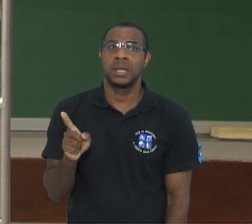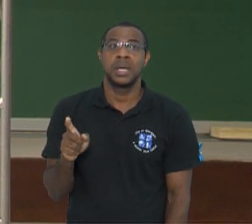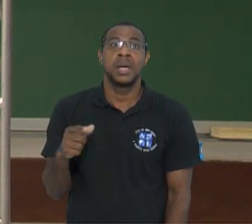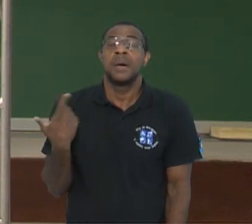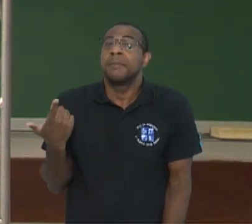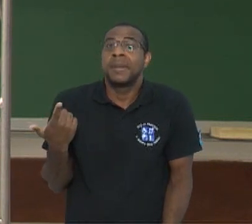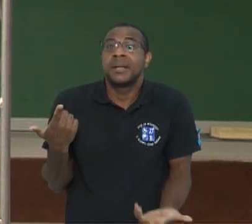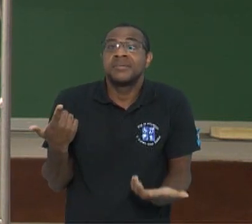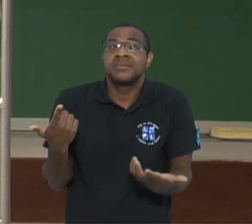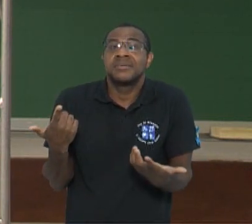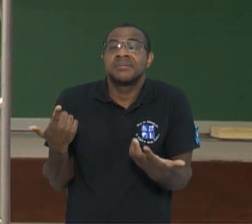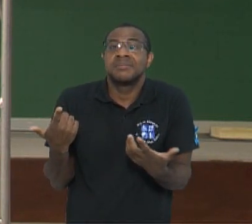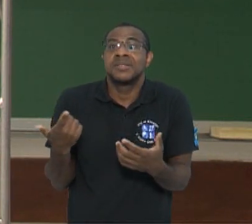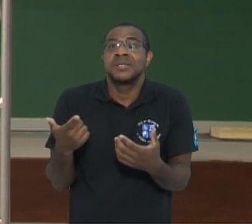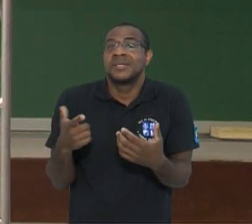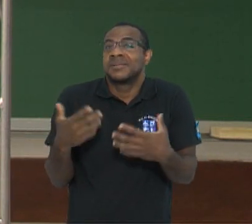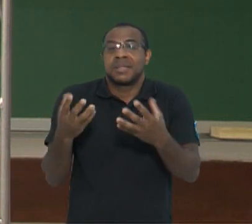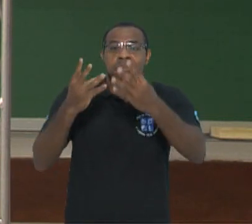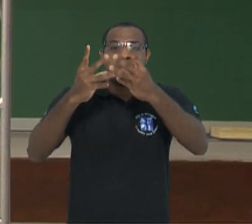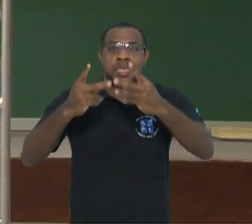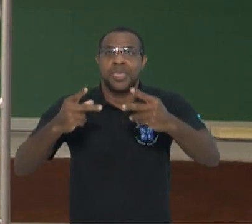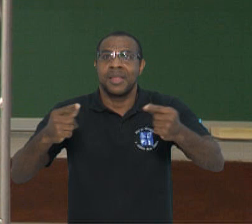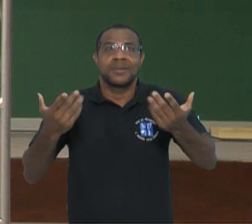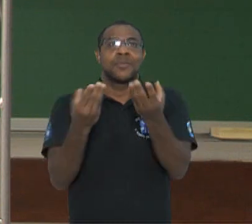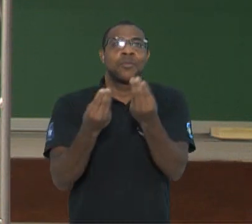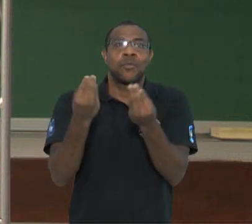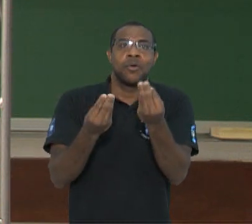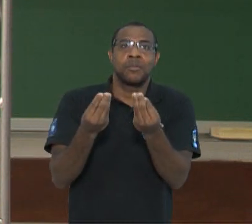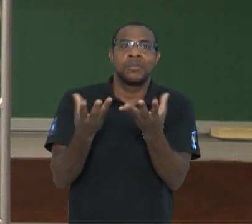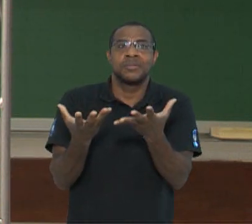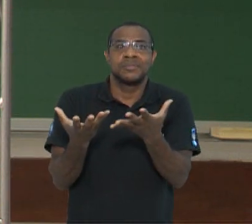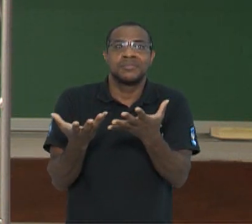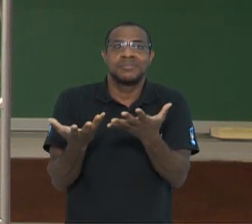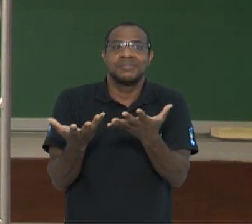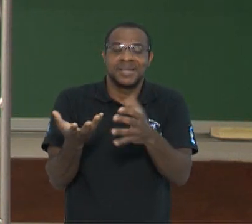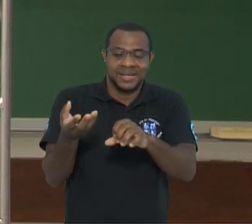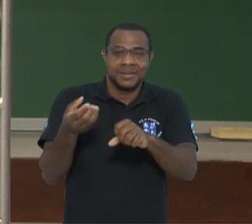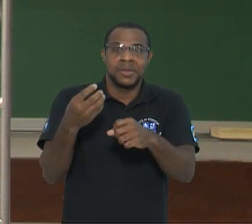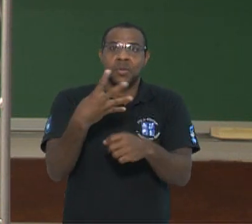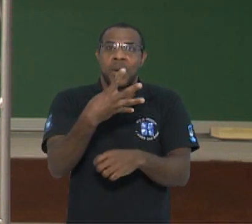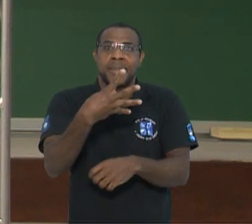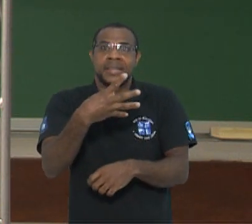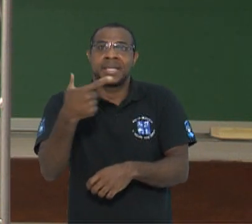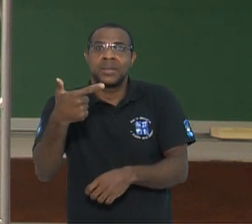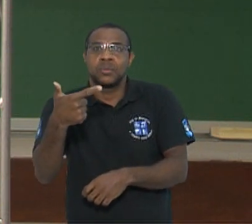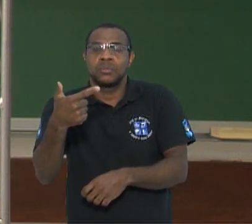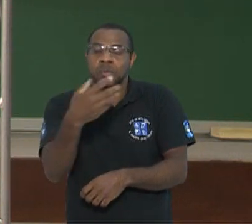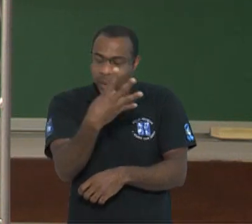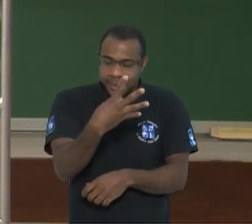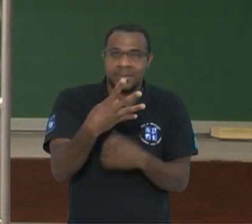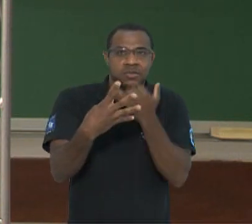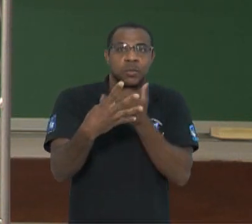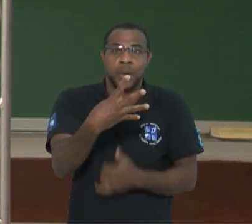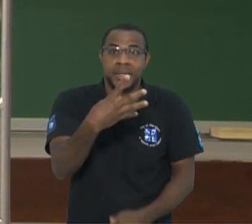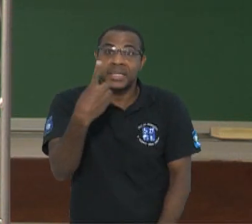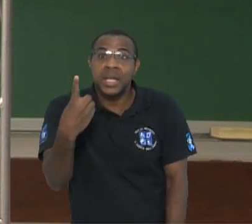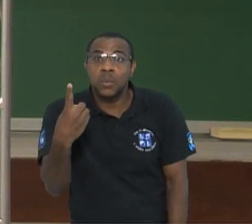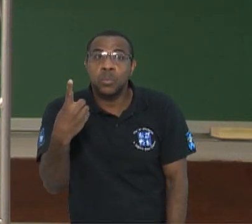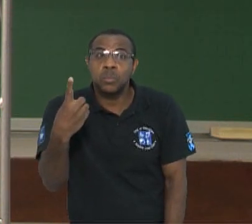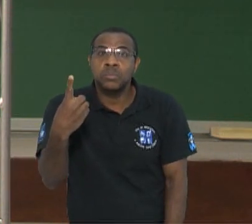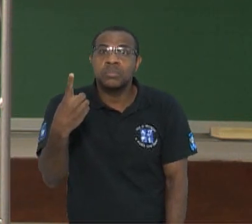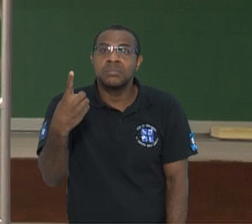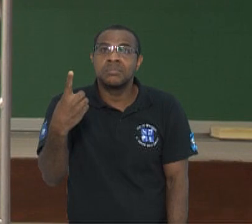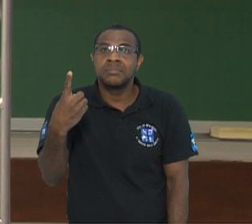de forma mais simples, porque o 41 é um número primo, tá? Sempre que você puder, você